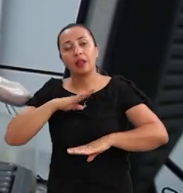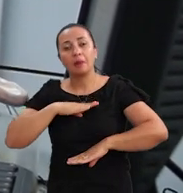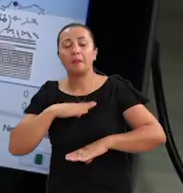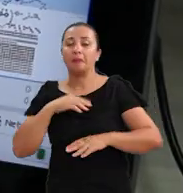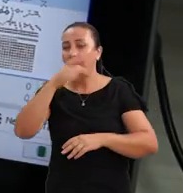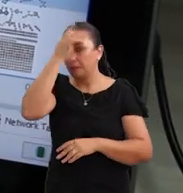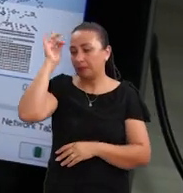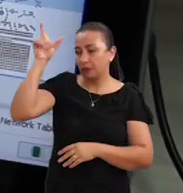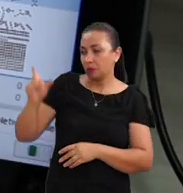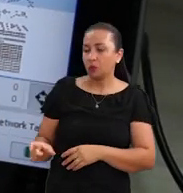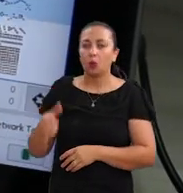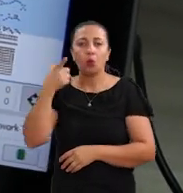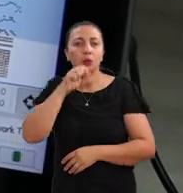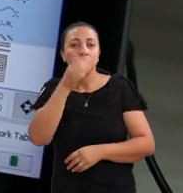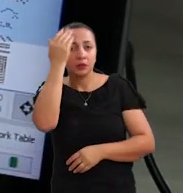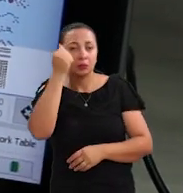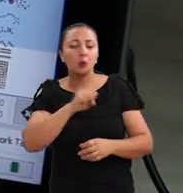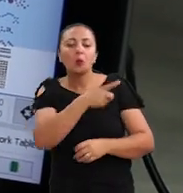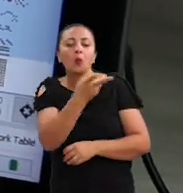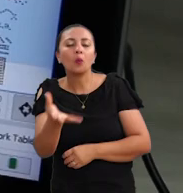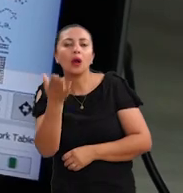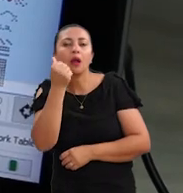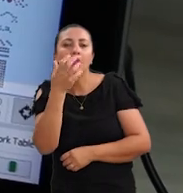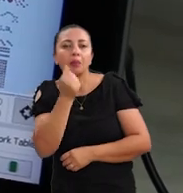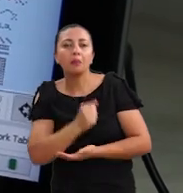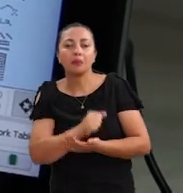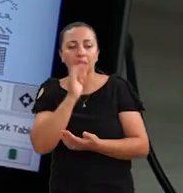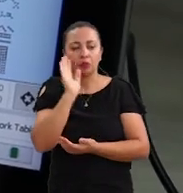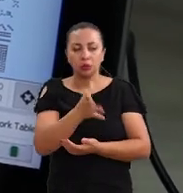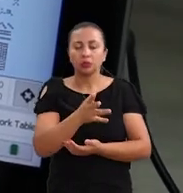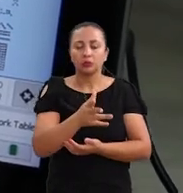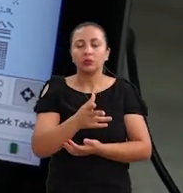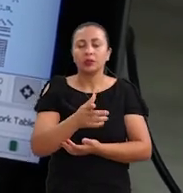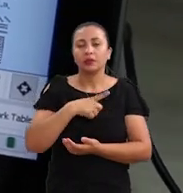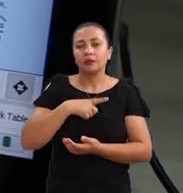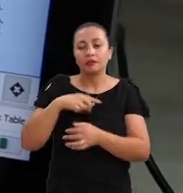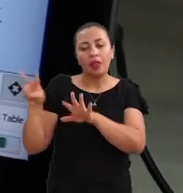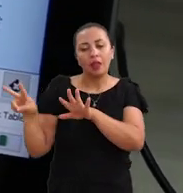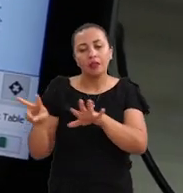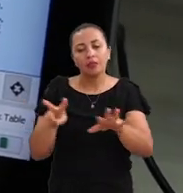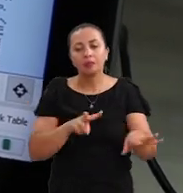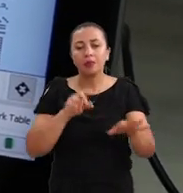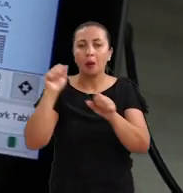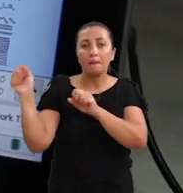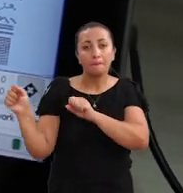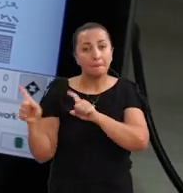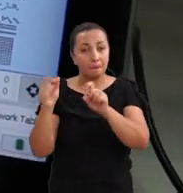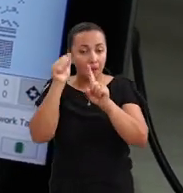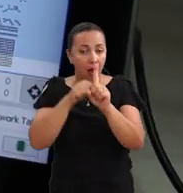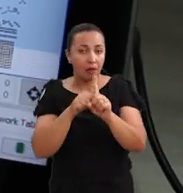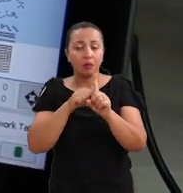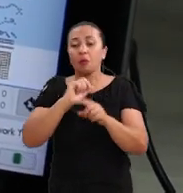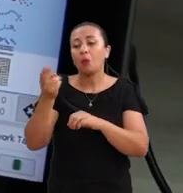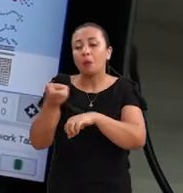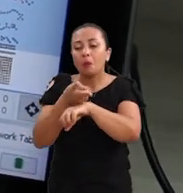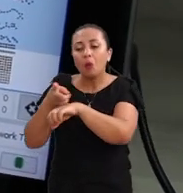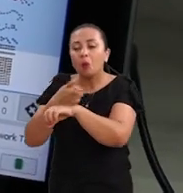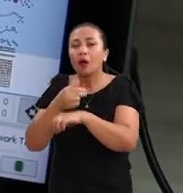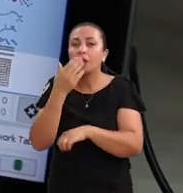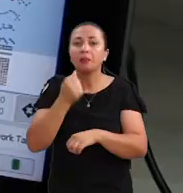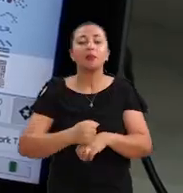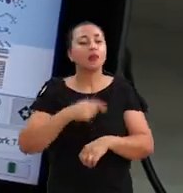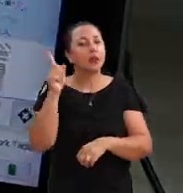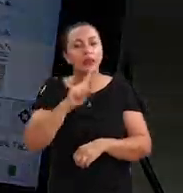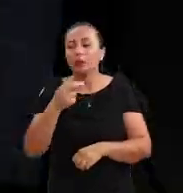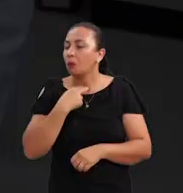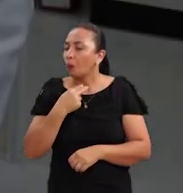paciente, conseguir saber quais os alimentos, né, ele consumiu, né, ou fazer busca de alimentos que ele não deveria